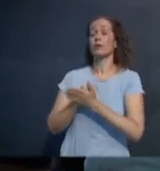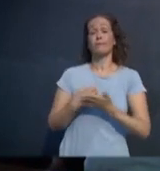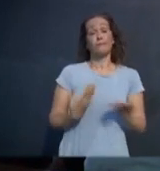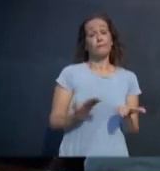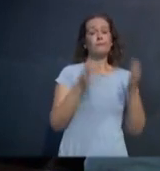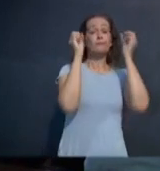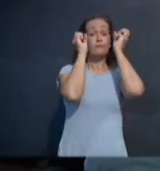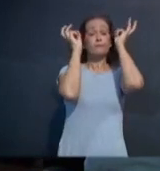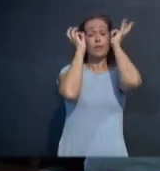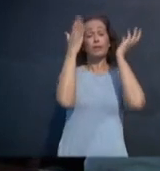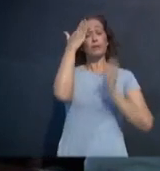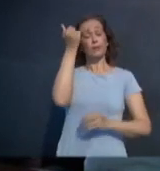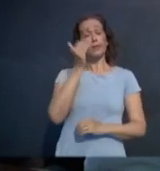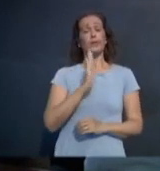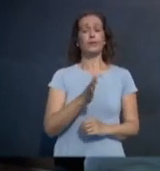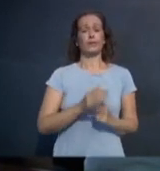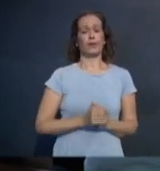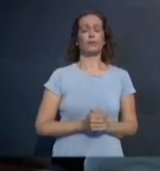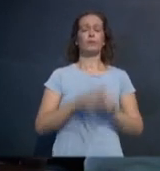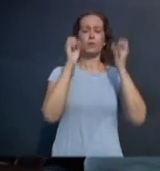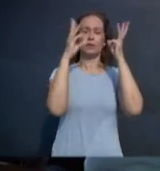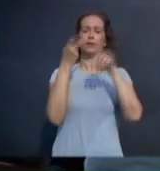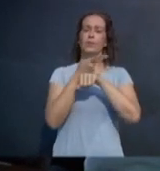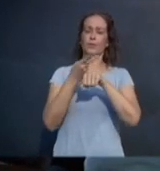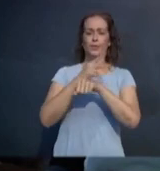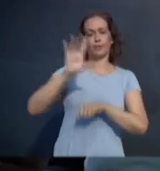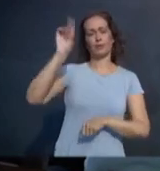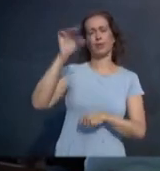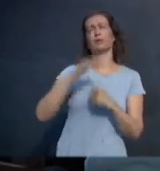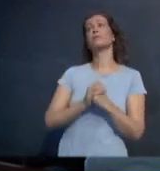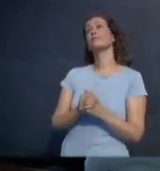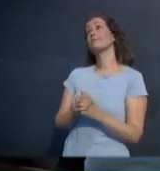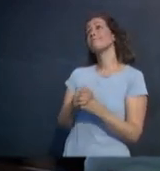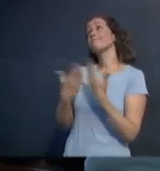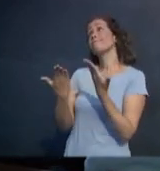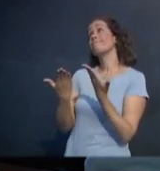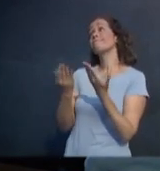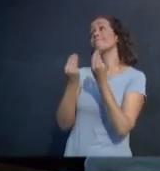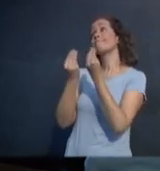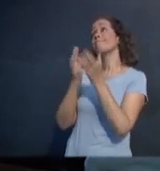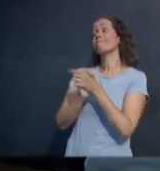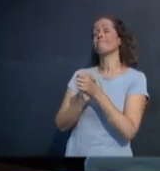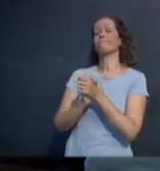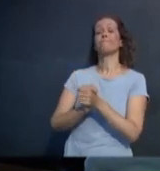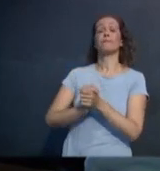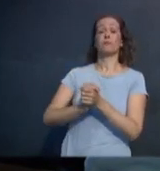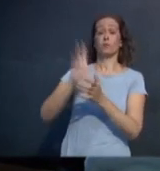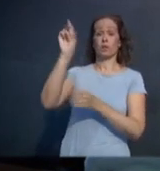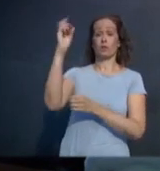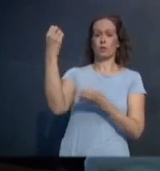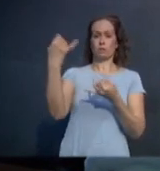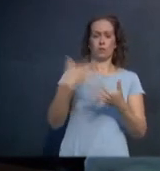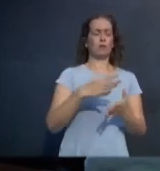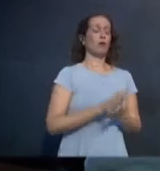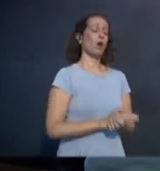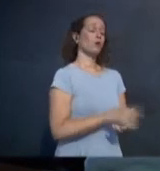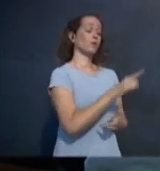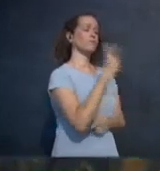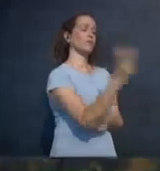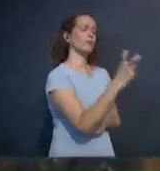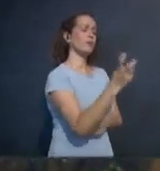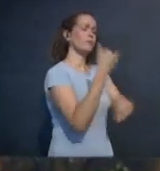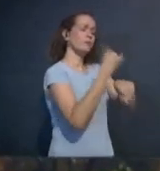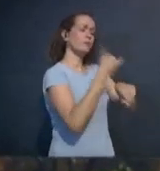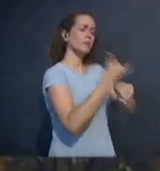e Moisés fala ao Senhor, e Deus fala com ele: Moisés, você vai fazer isso, faça uma serpente de metal, coloque